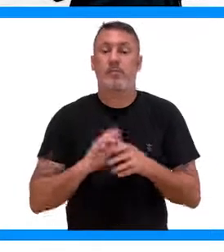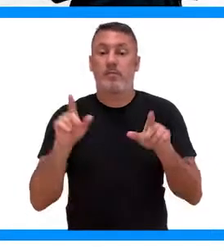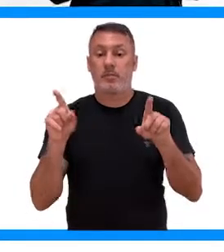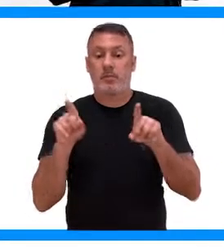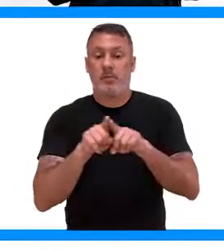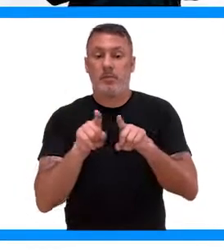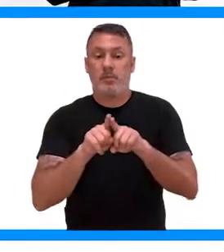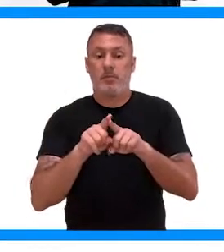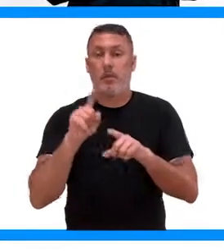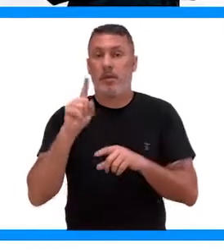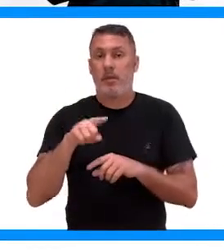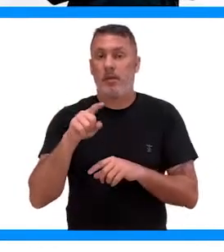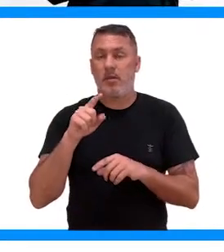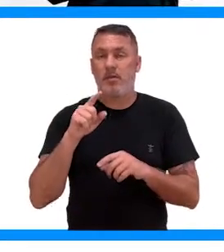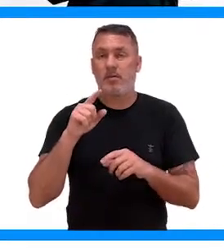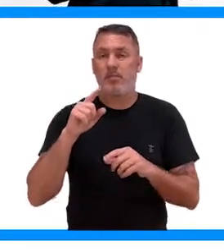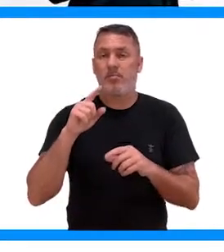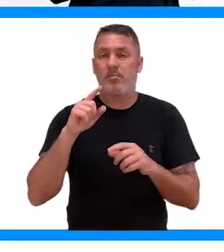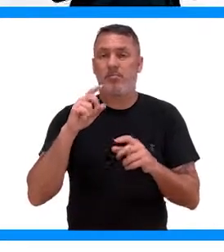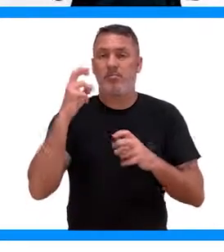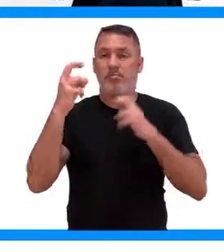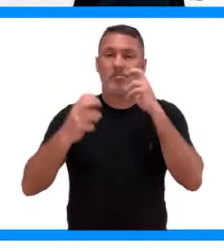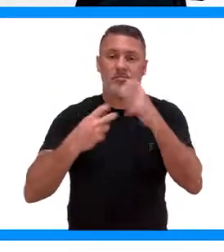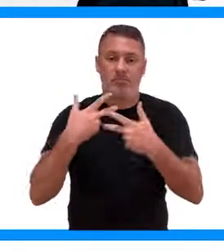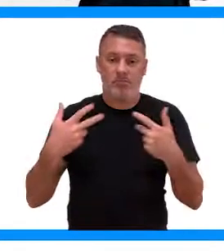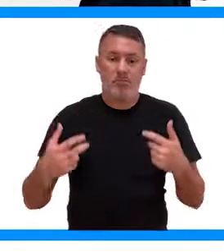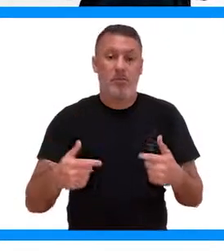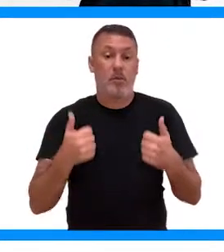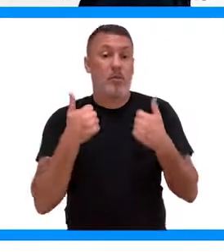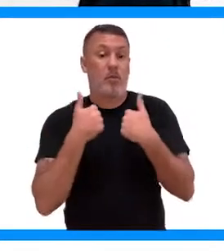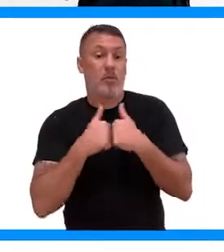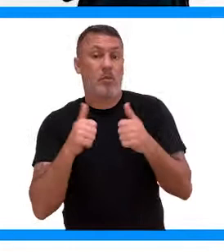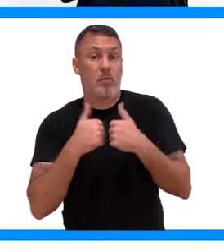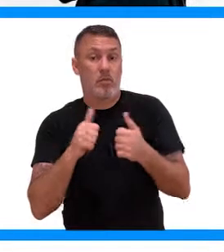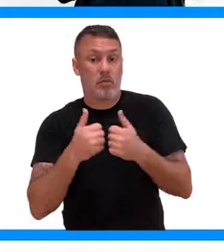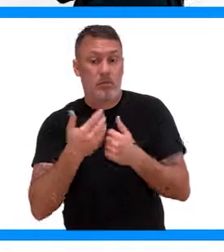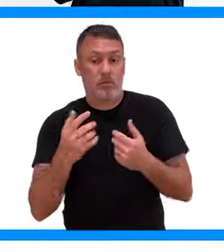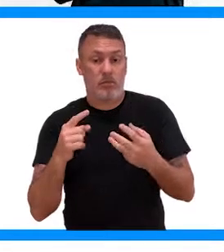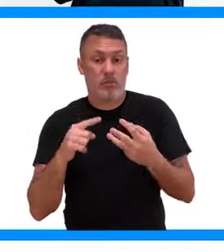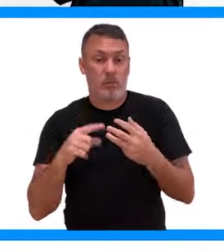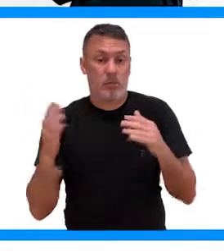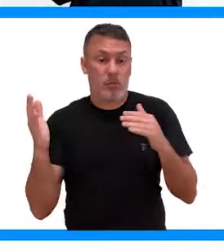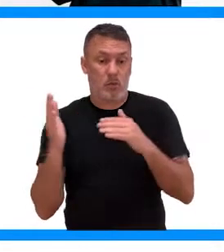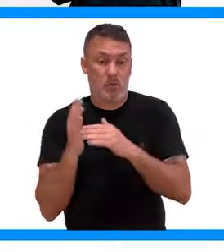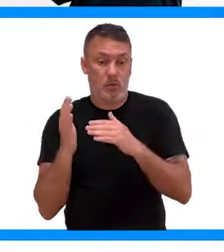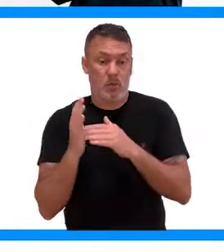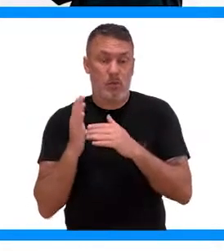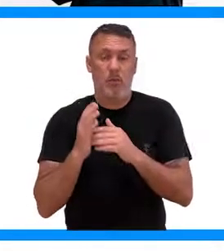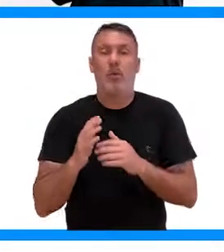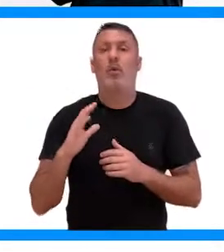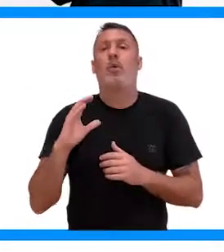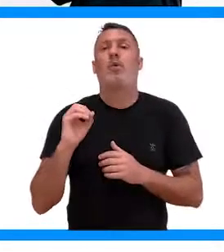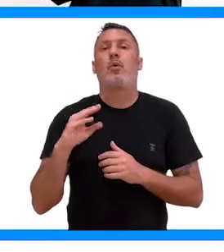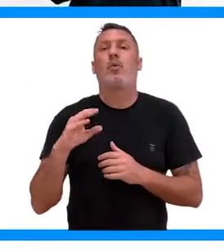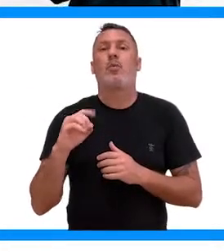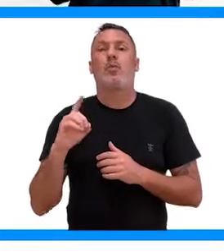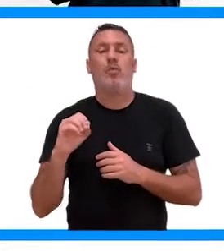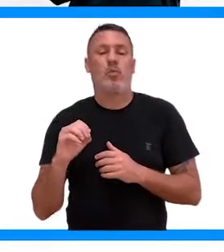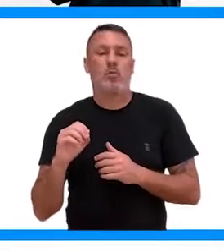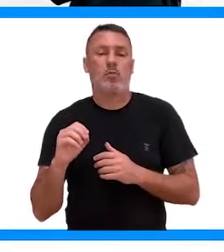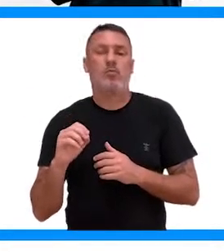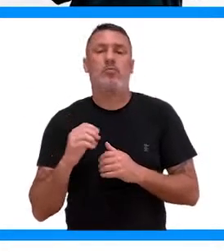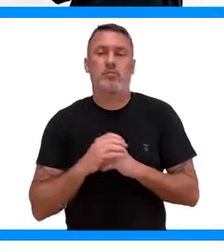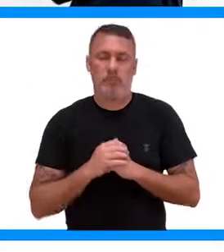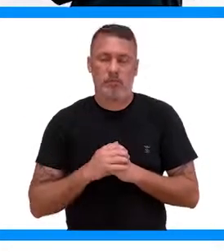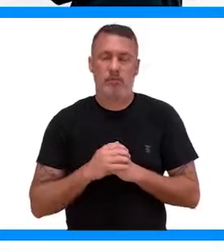heterotônico, que é acrobata. Ônibus, ônibus. Último, último.